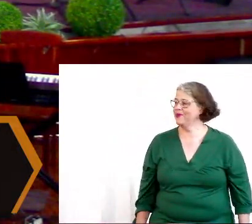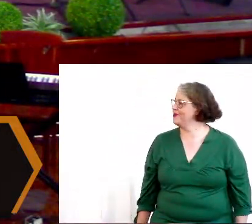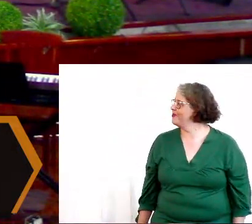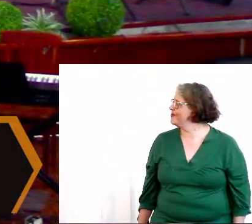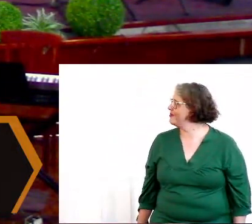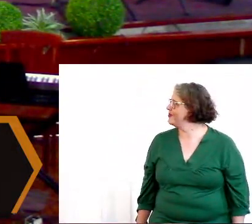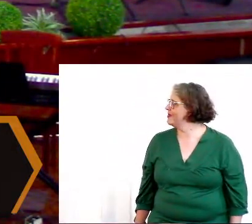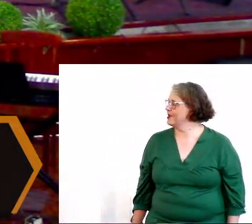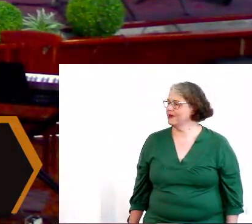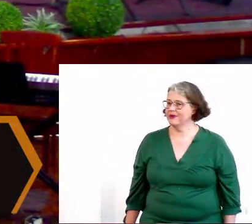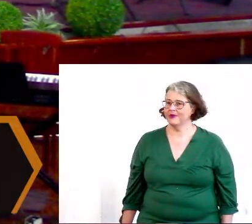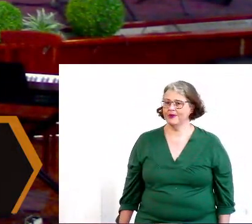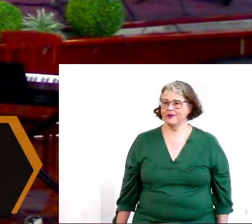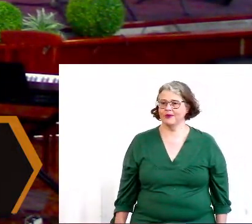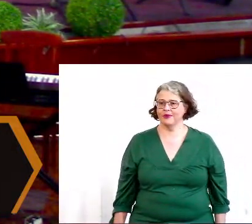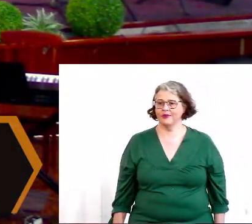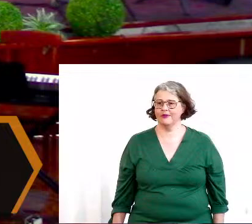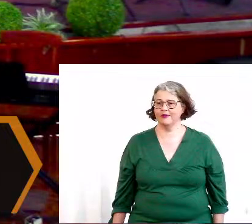louvor.